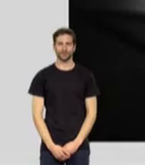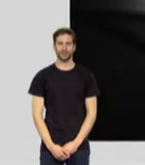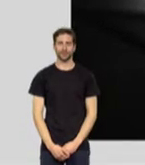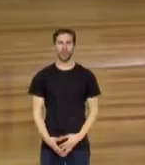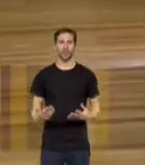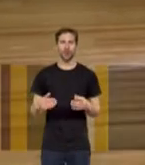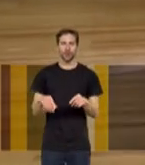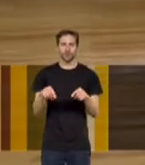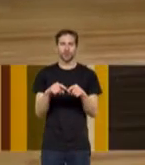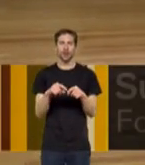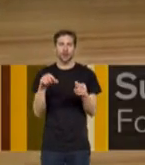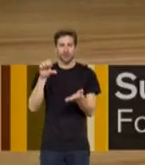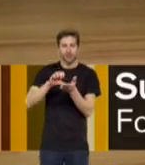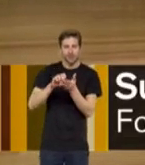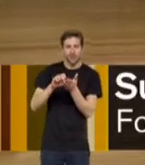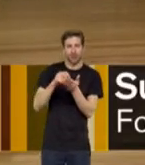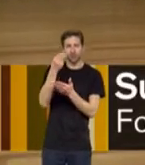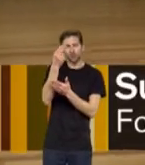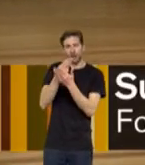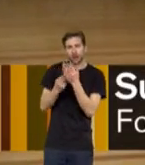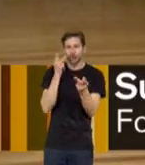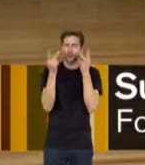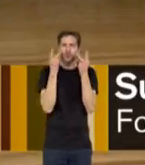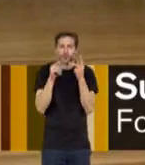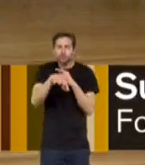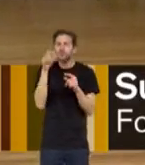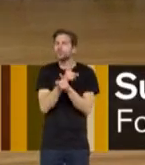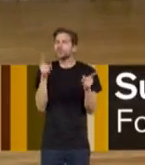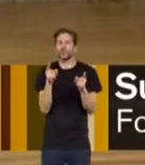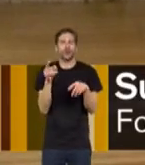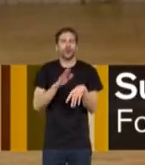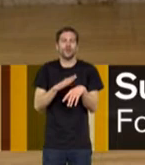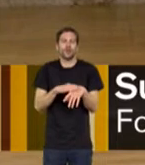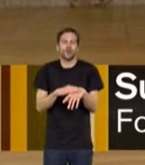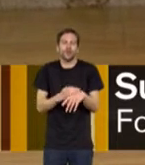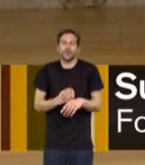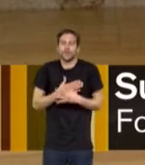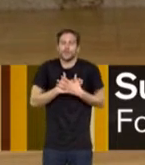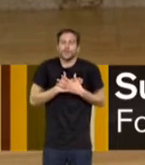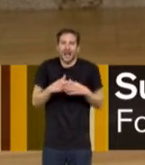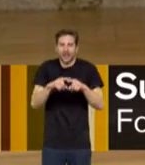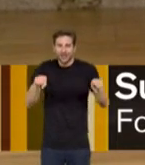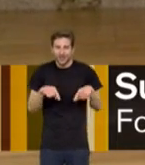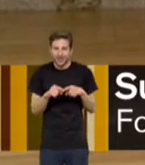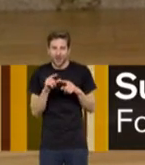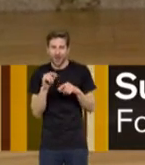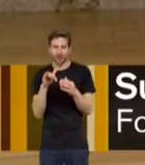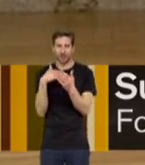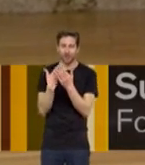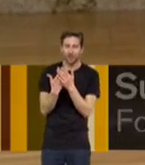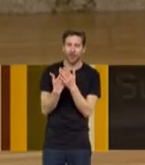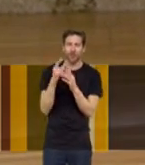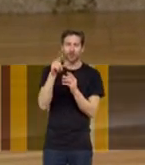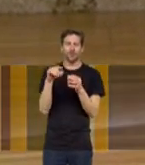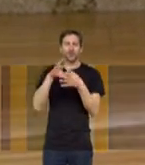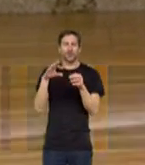Ao escolher o CAVE, escolhi por duas razões, ambas sentimentais. A primeira tem a ver, efetivamente, com a necessidade de valorizar os agentes